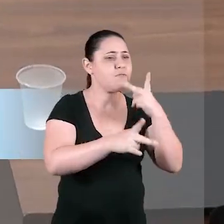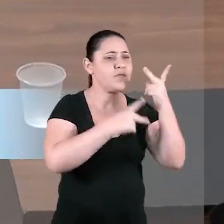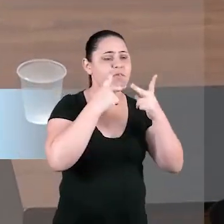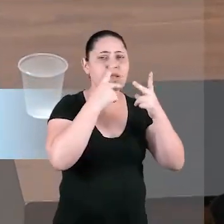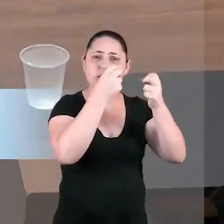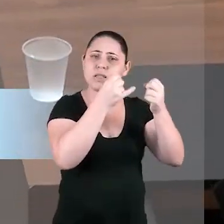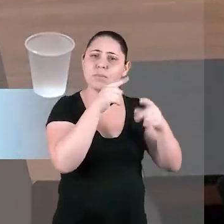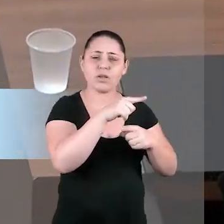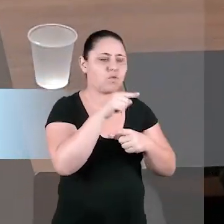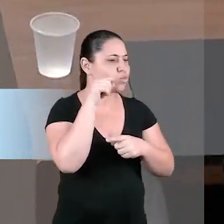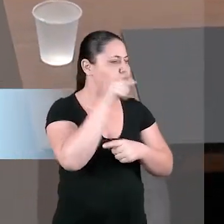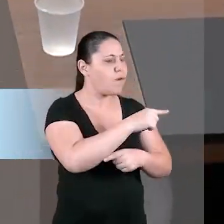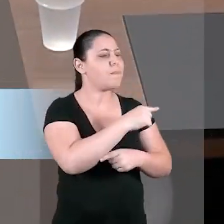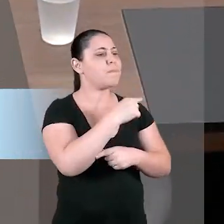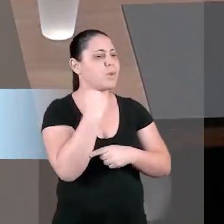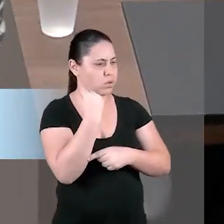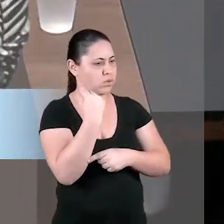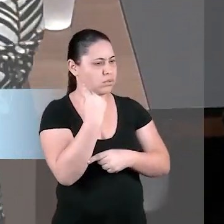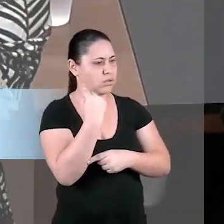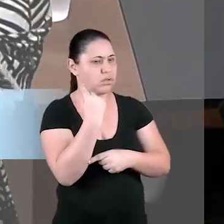e fala para ela, você vai morrer.